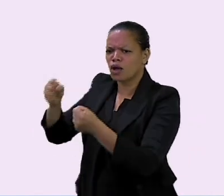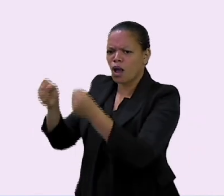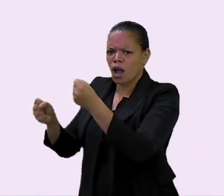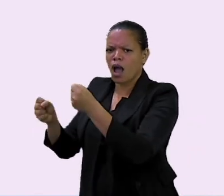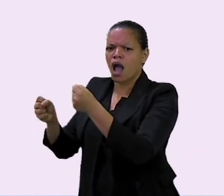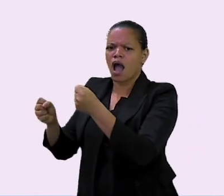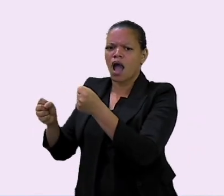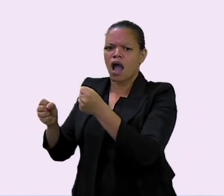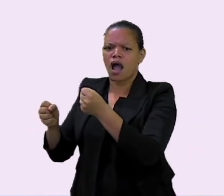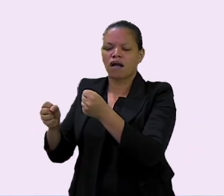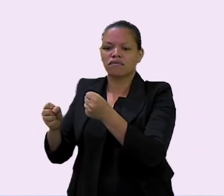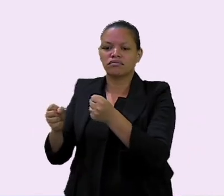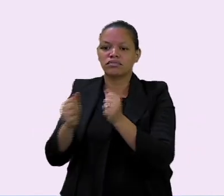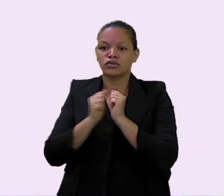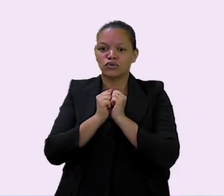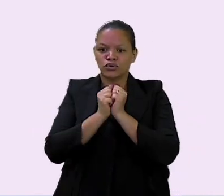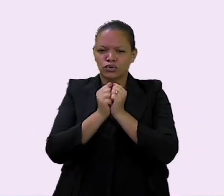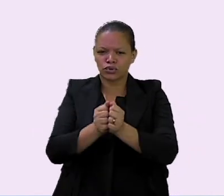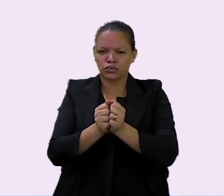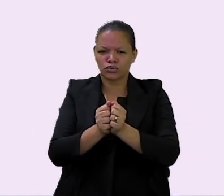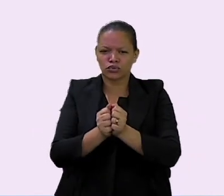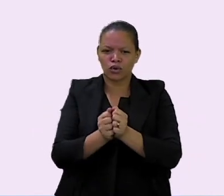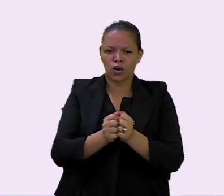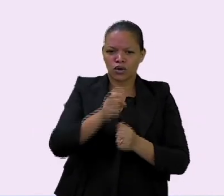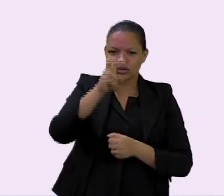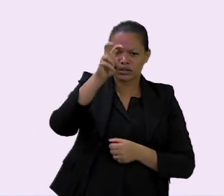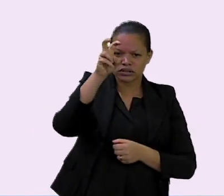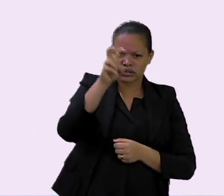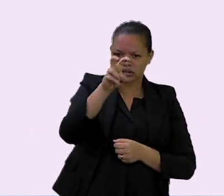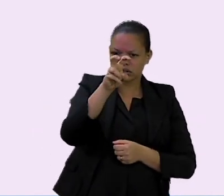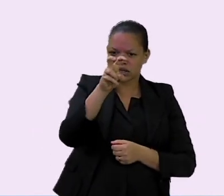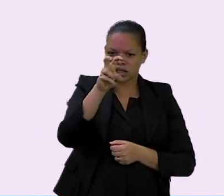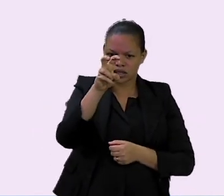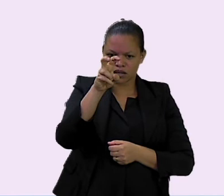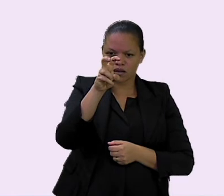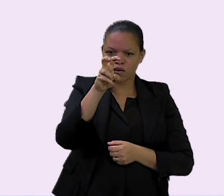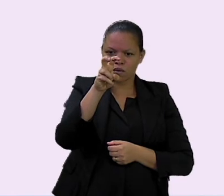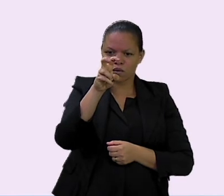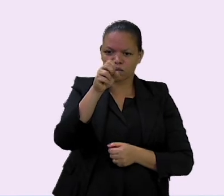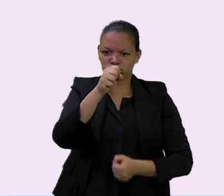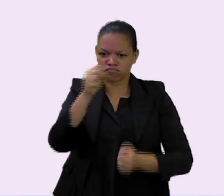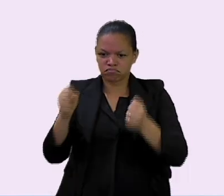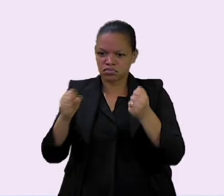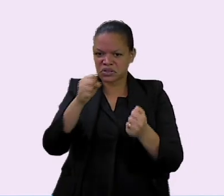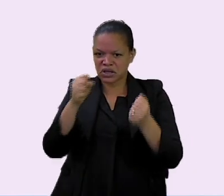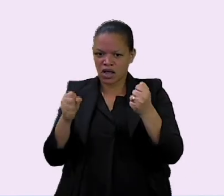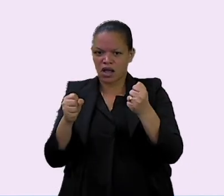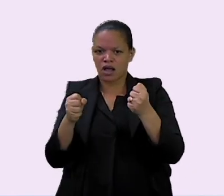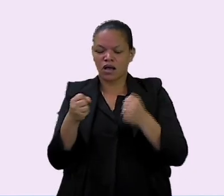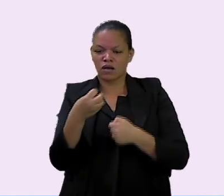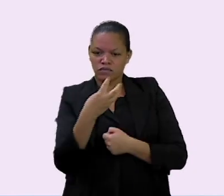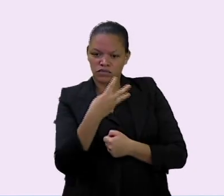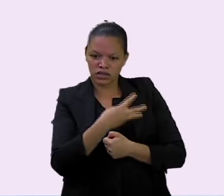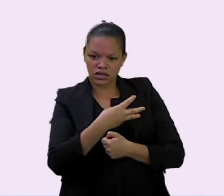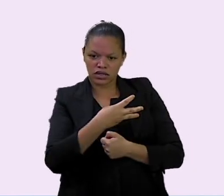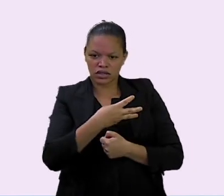Apenas, vamos fazer juntos aqui, ó, apenas 5 crianças foram de carro. De quantas? De